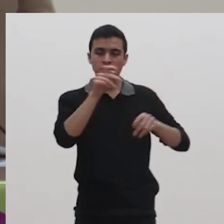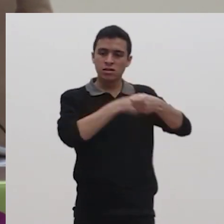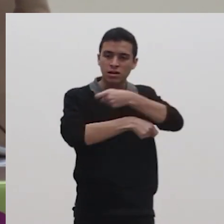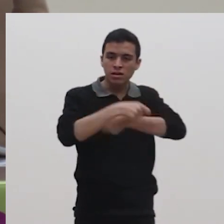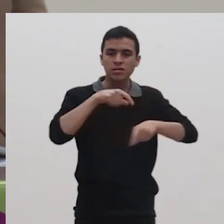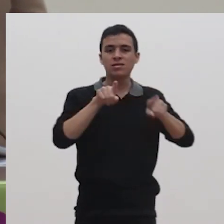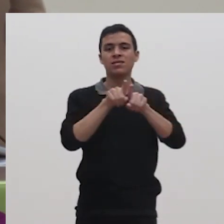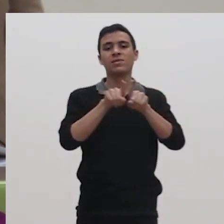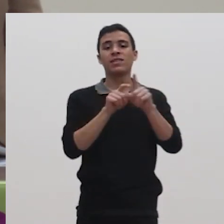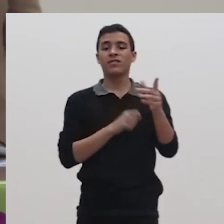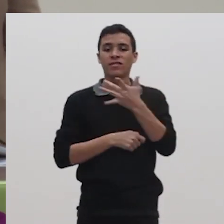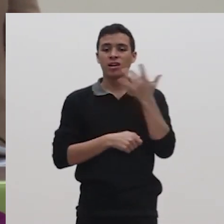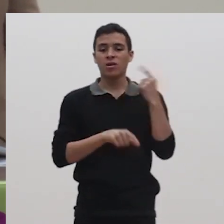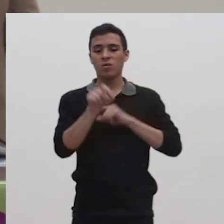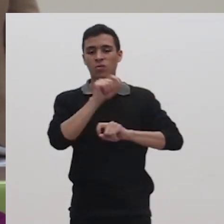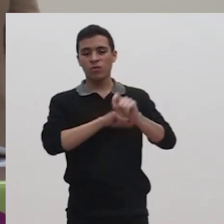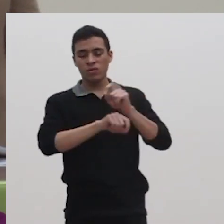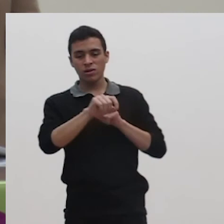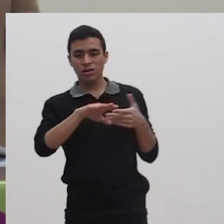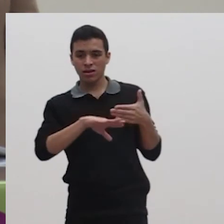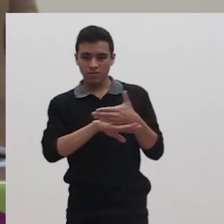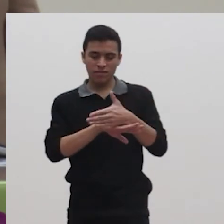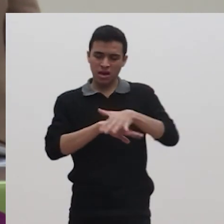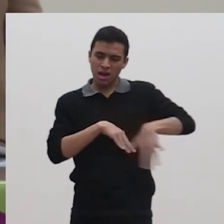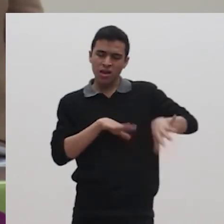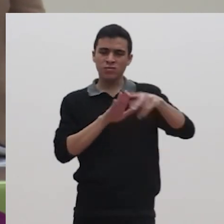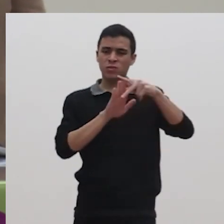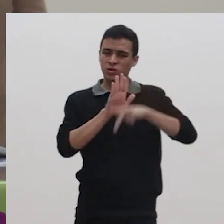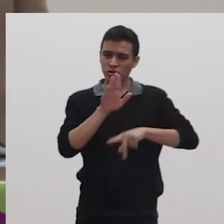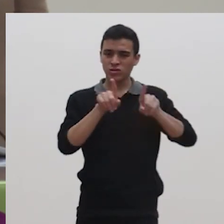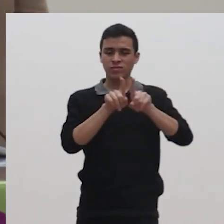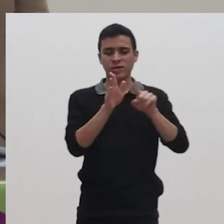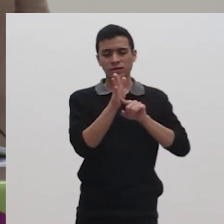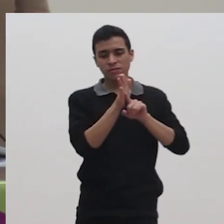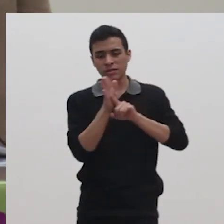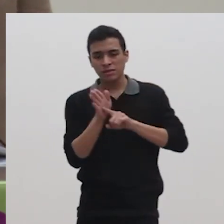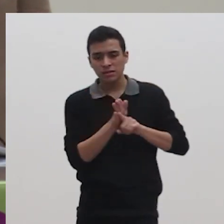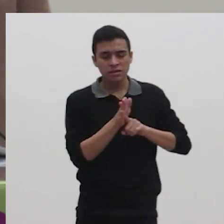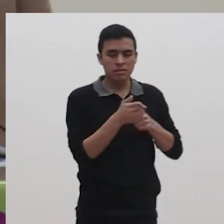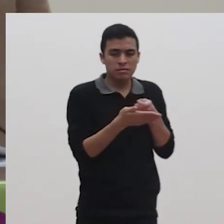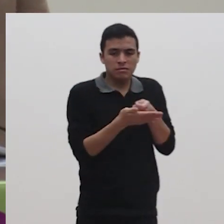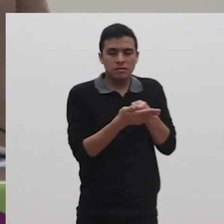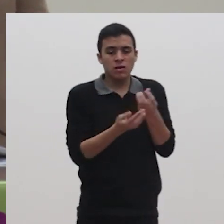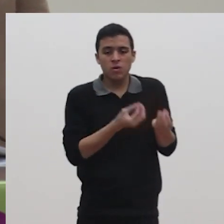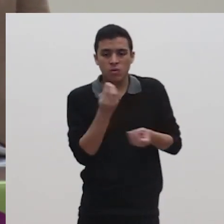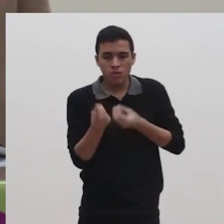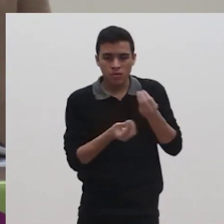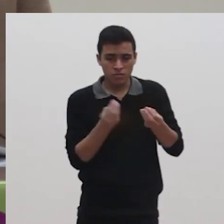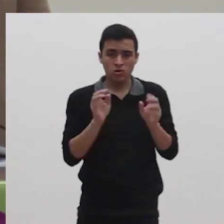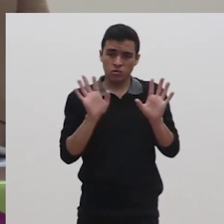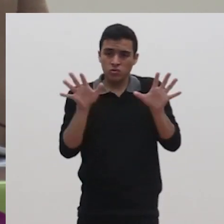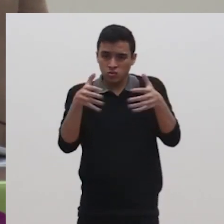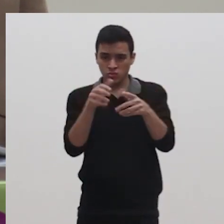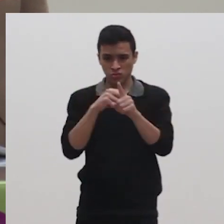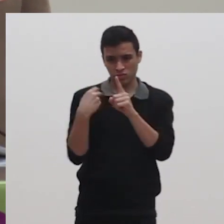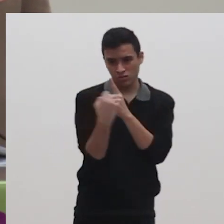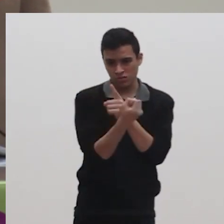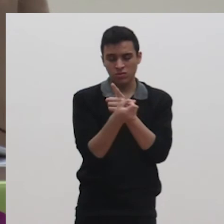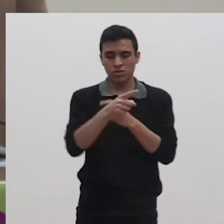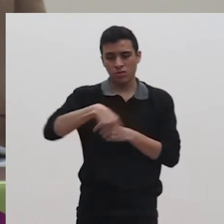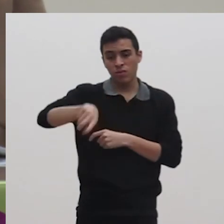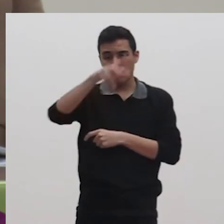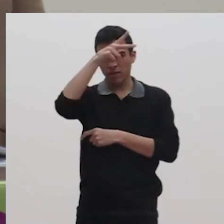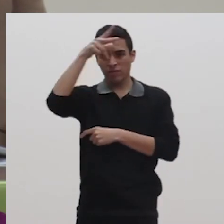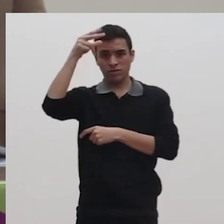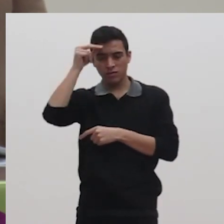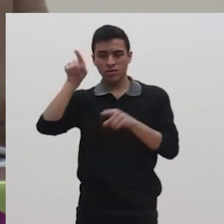administração para facilitar a parte dos projetos e a pesquisa aplicada com a sociedade, com as